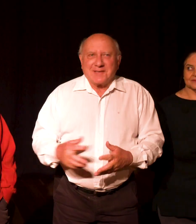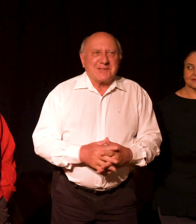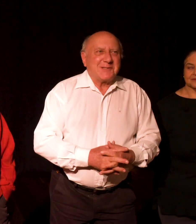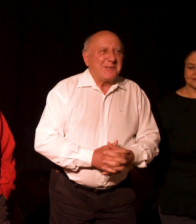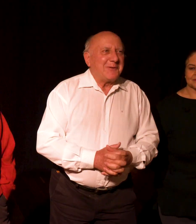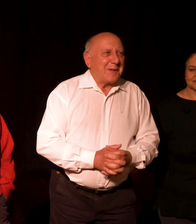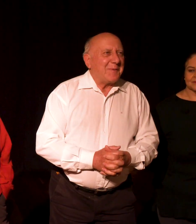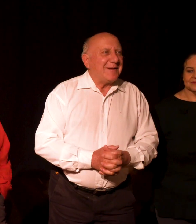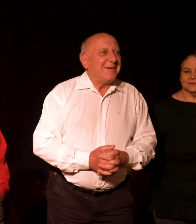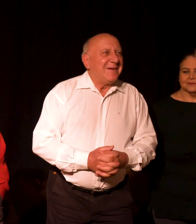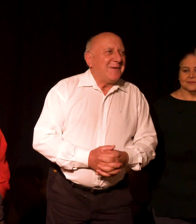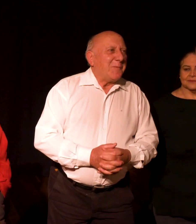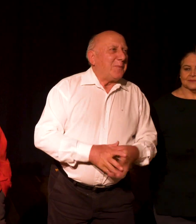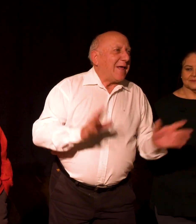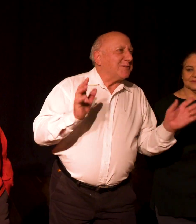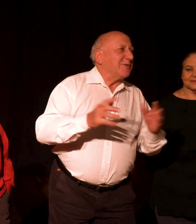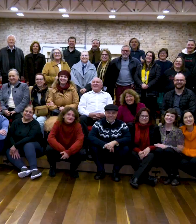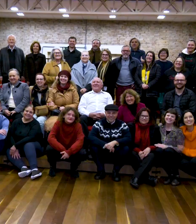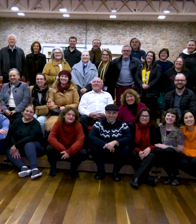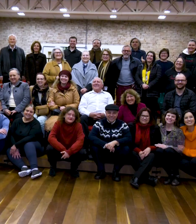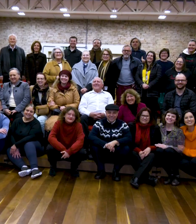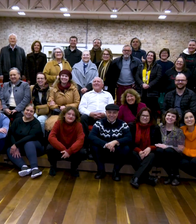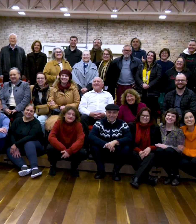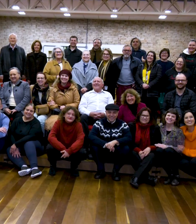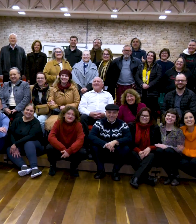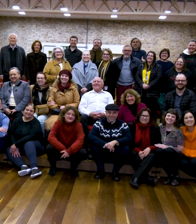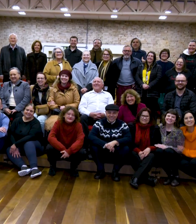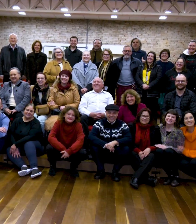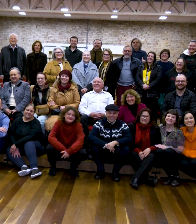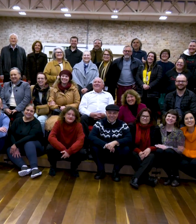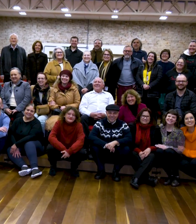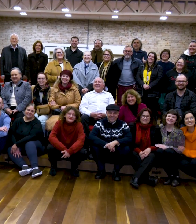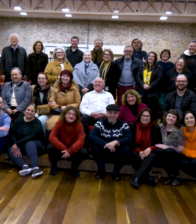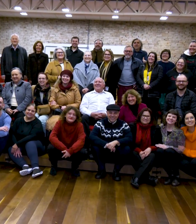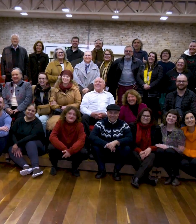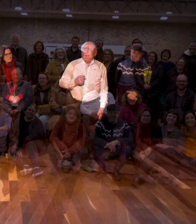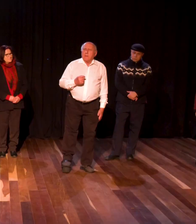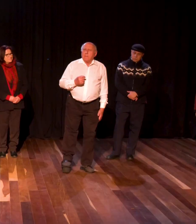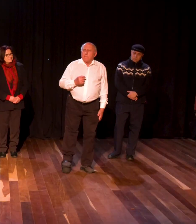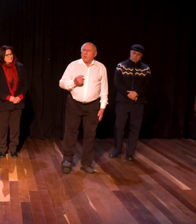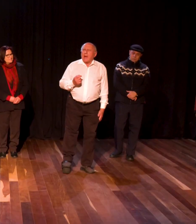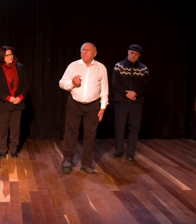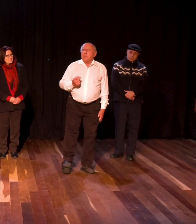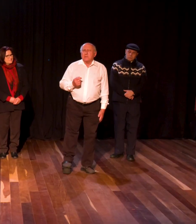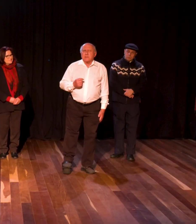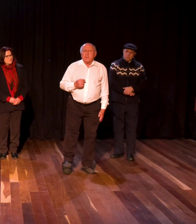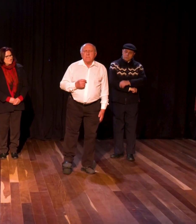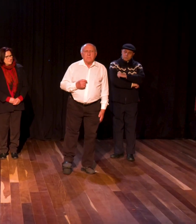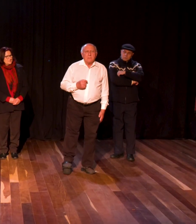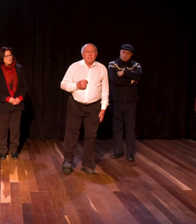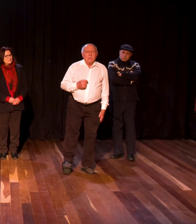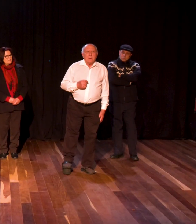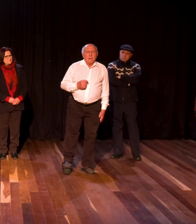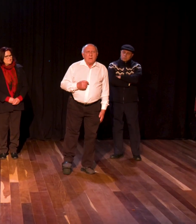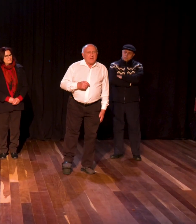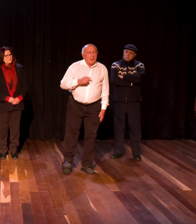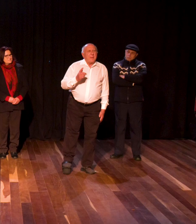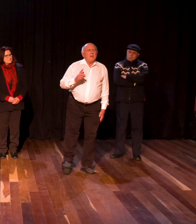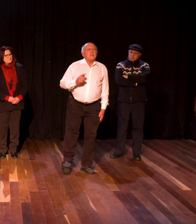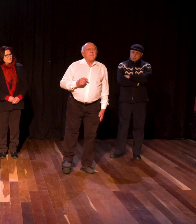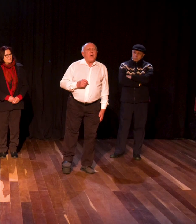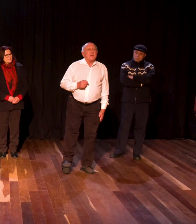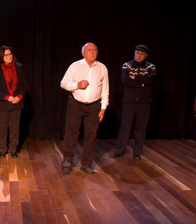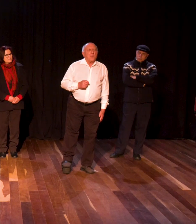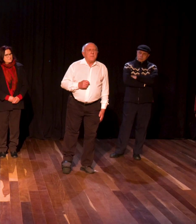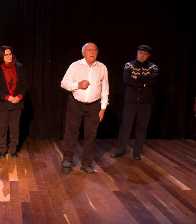Talhã ainda seja falado e ouvido por muitas gerações. Língua não é imposição e